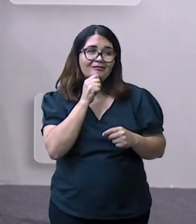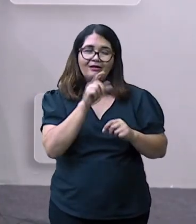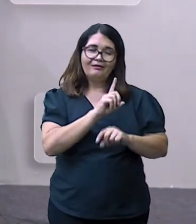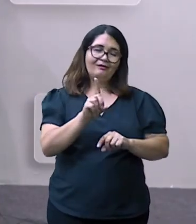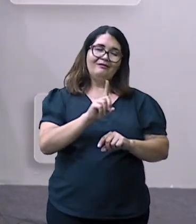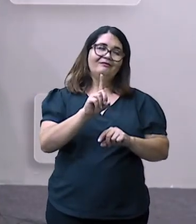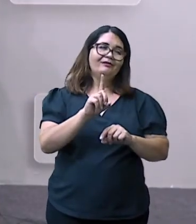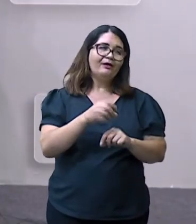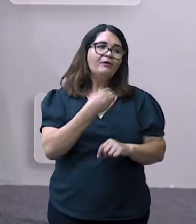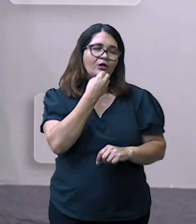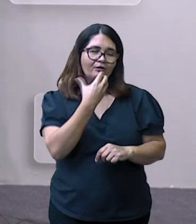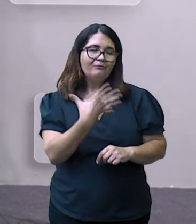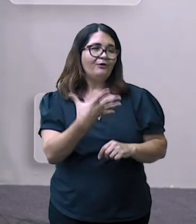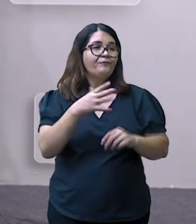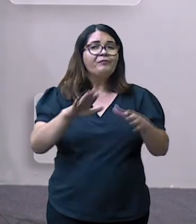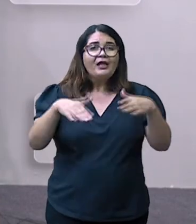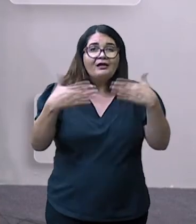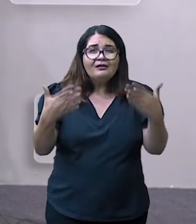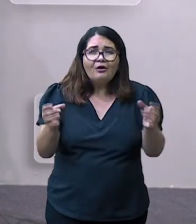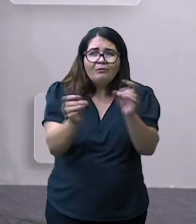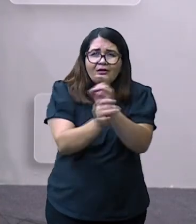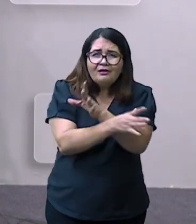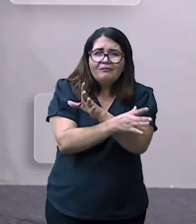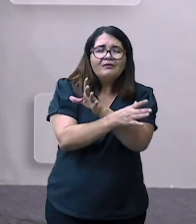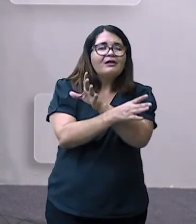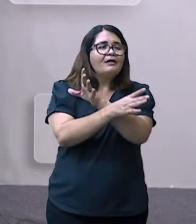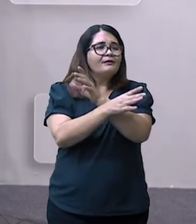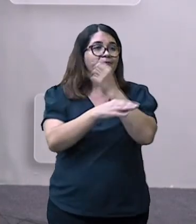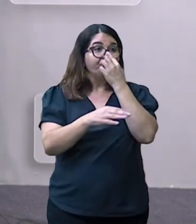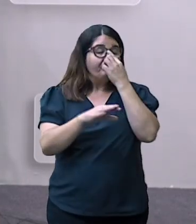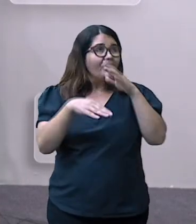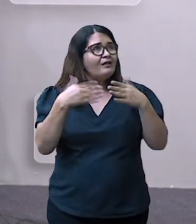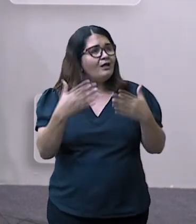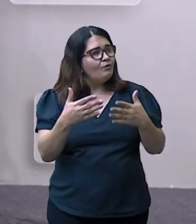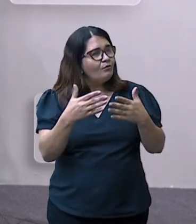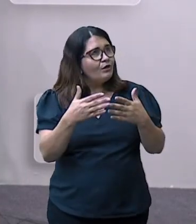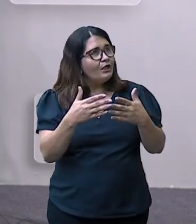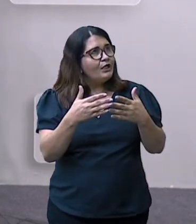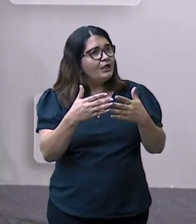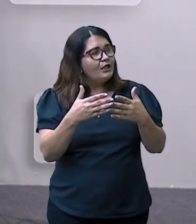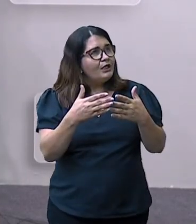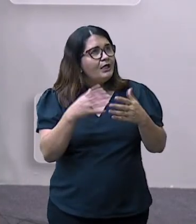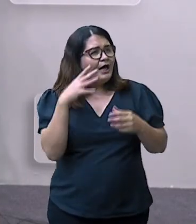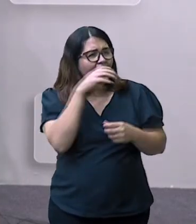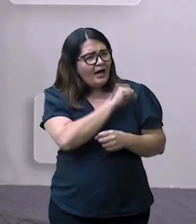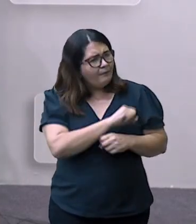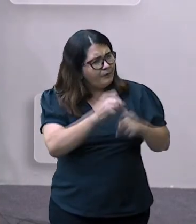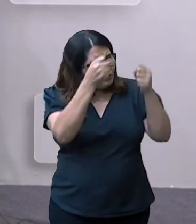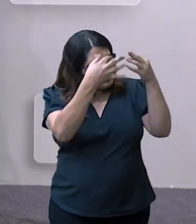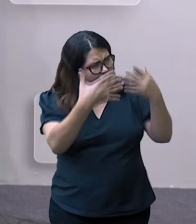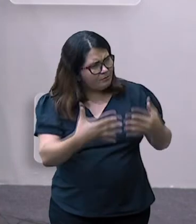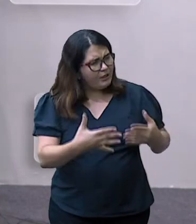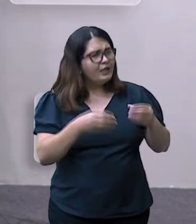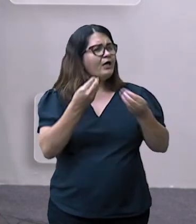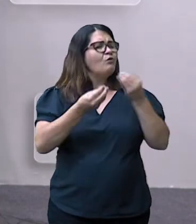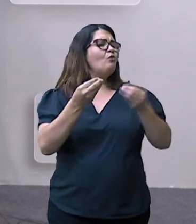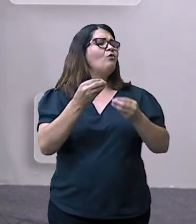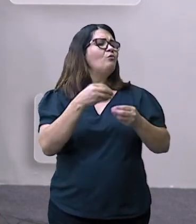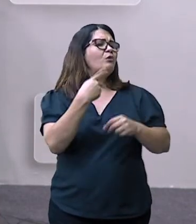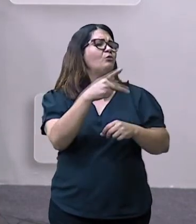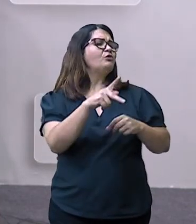bom, maravilhoso, né? Só para finalizar, Clóris, conta assim, rapidamente, o seu trabalho como cineasta, que eu